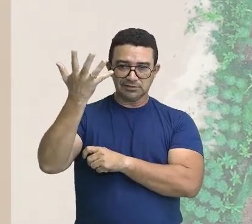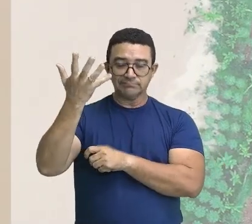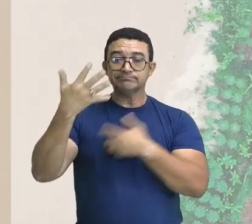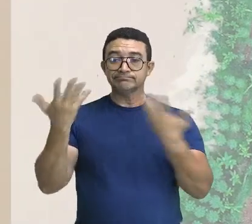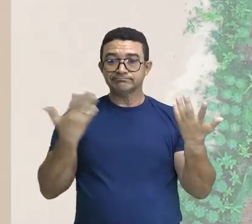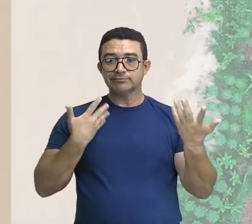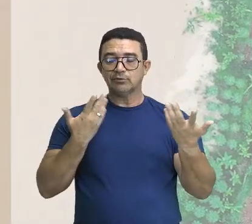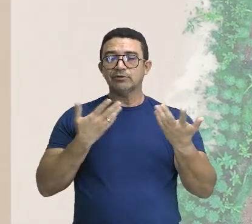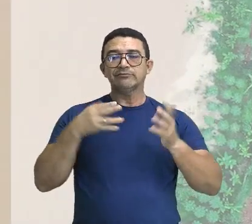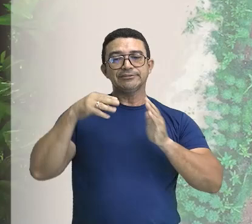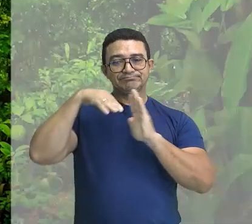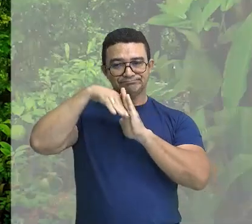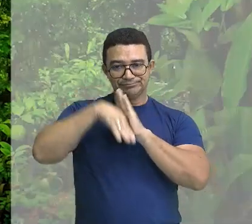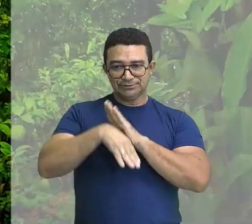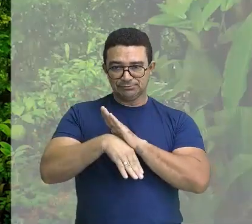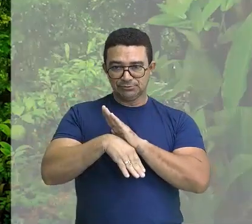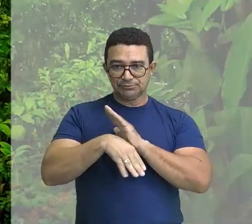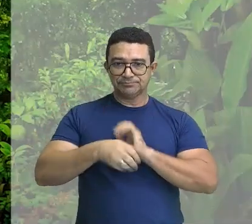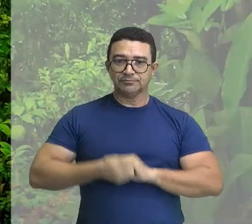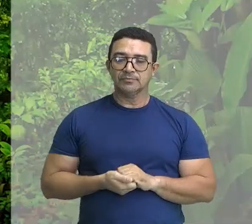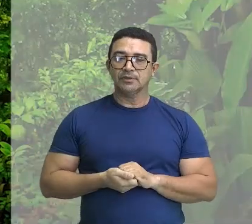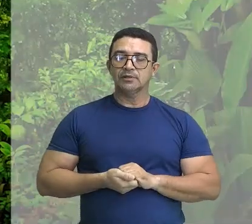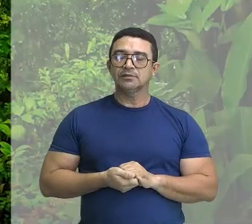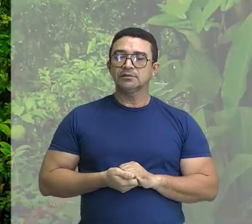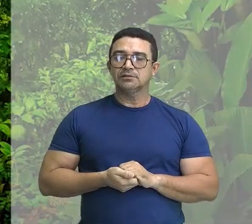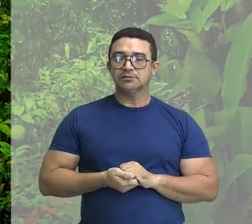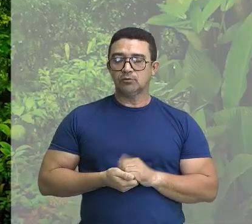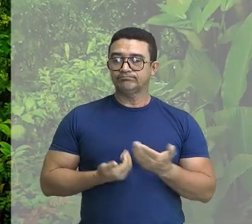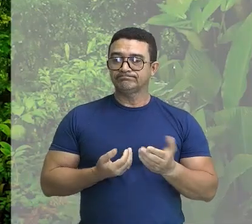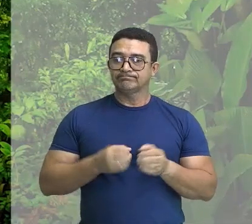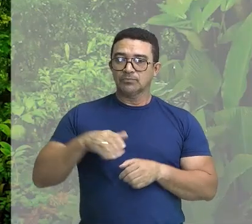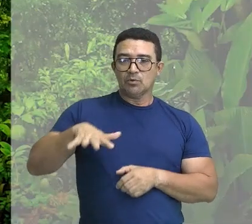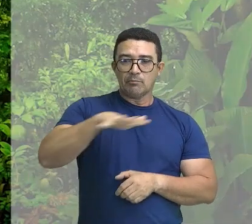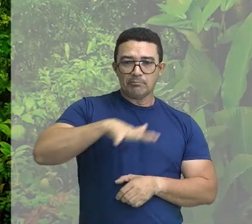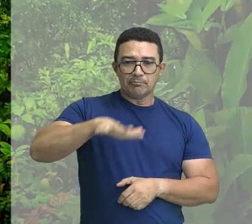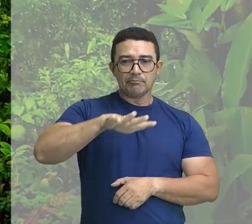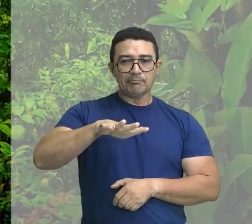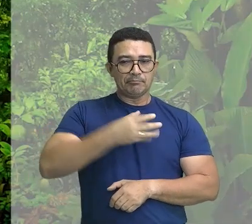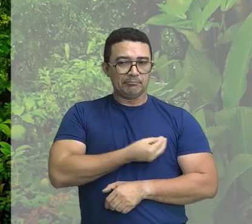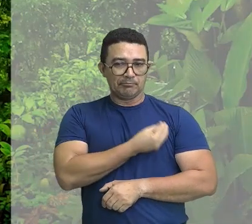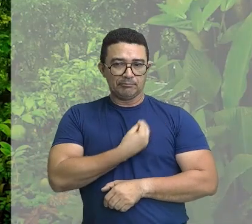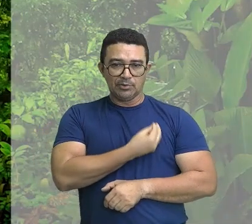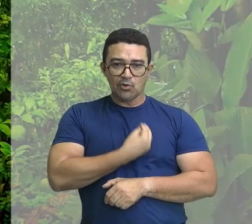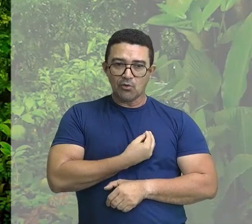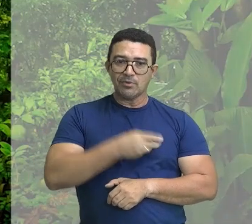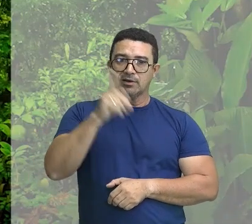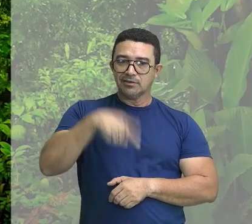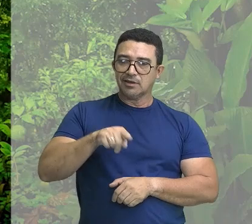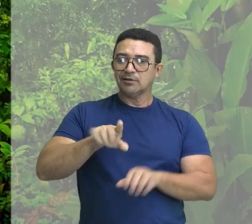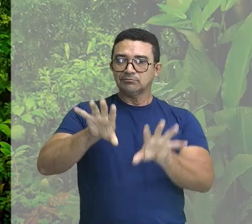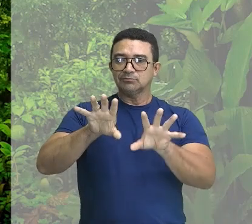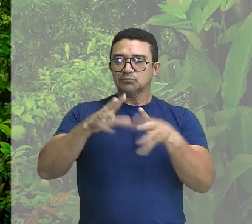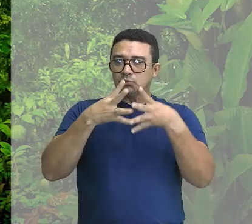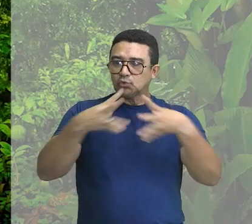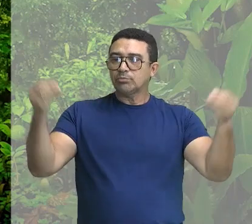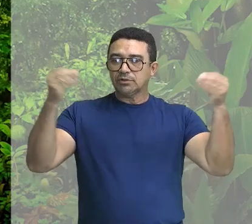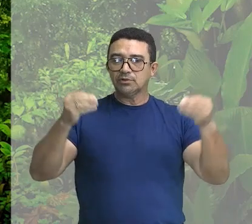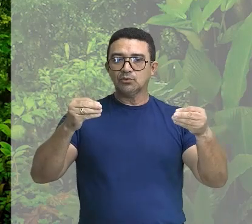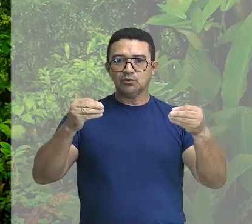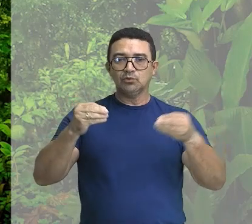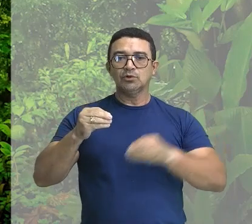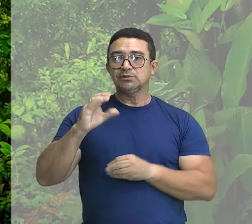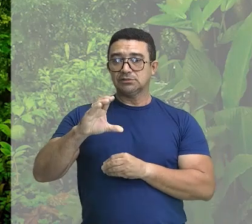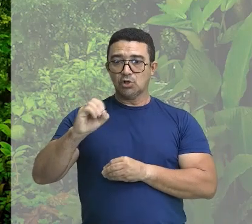diminuindo cada vez mais. O bioma, que era para ser um sumidouro de dióxido de carbono, está se transformando